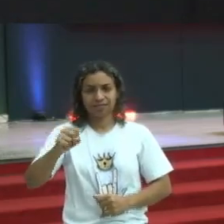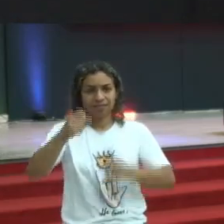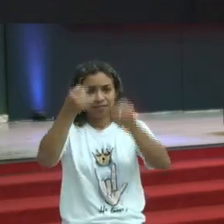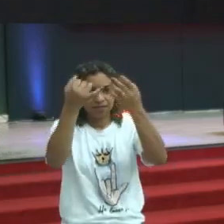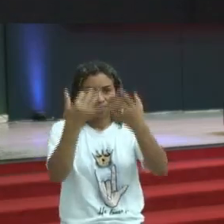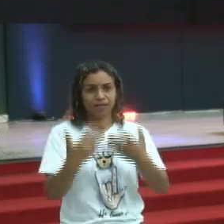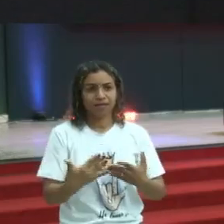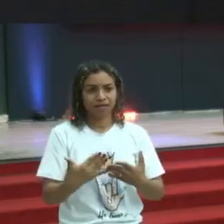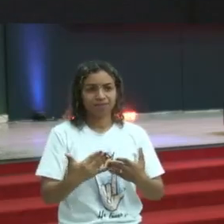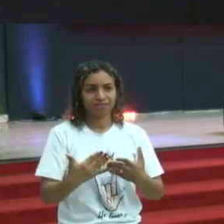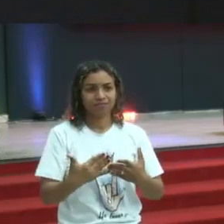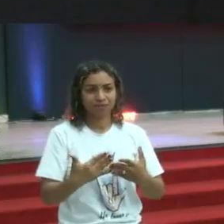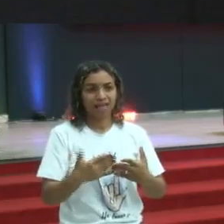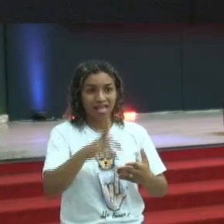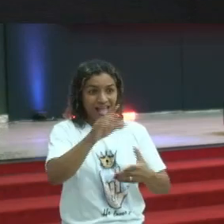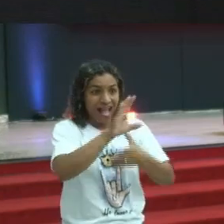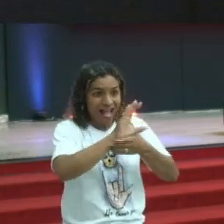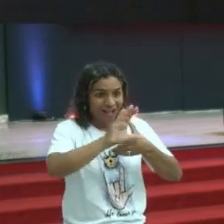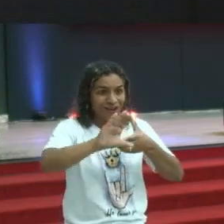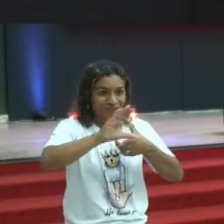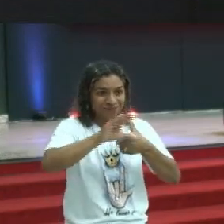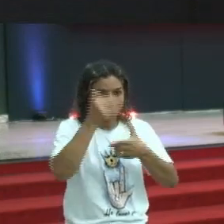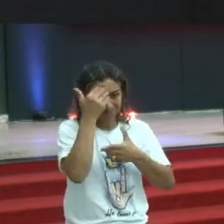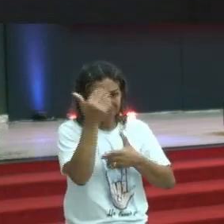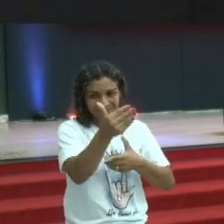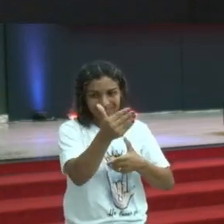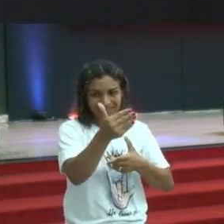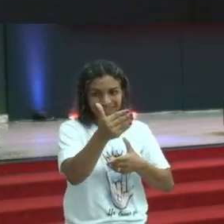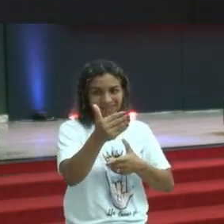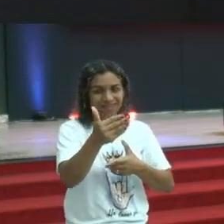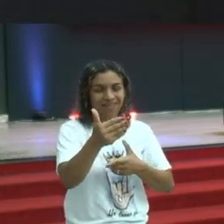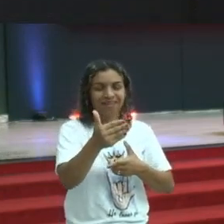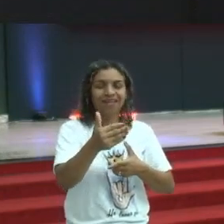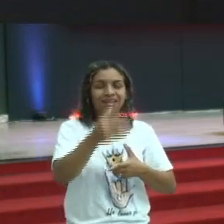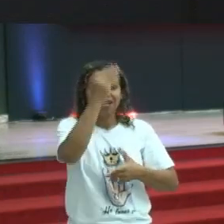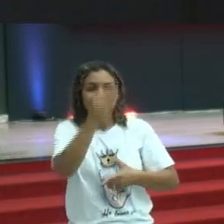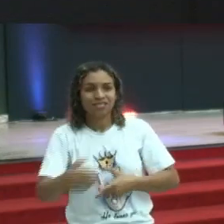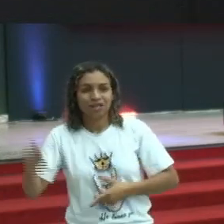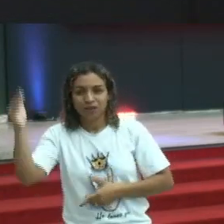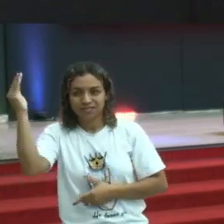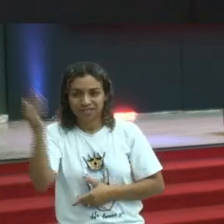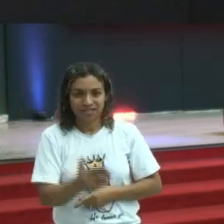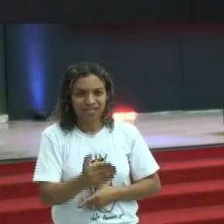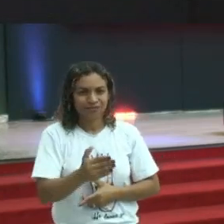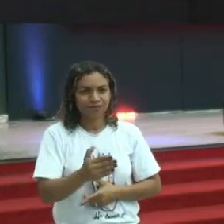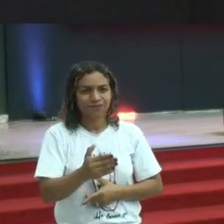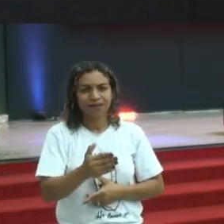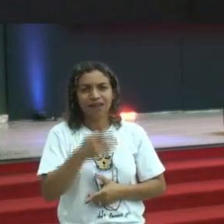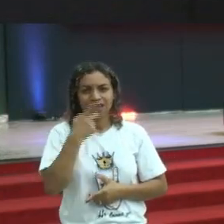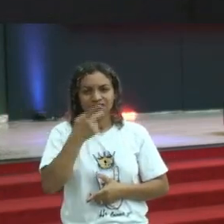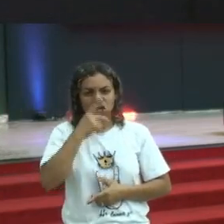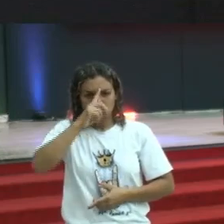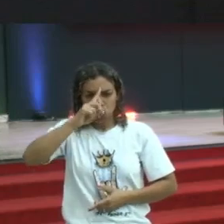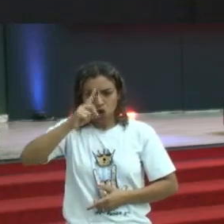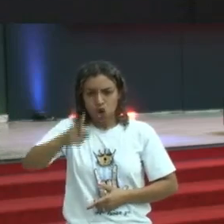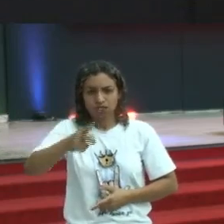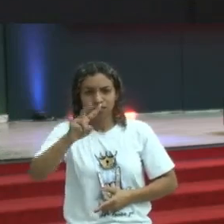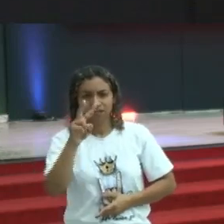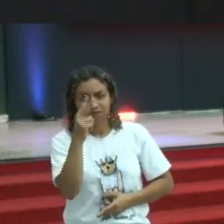a escrita de dívida, que consistia em ordenança e que nos era